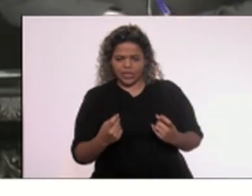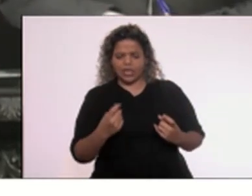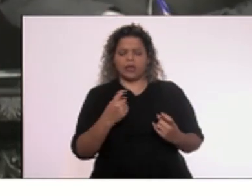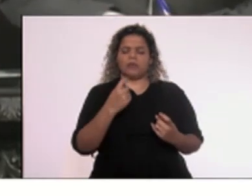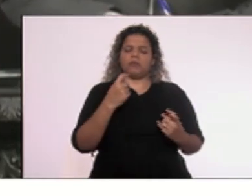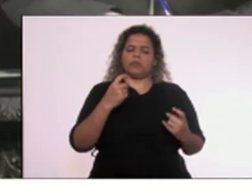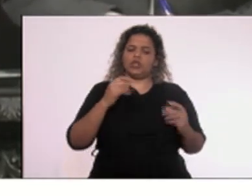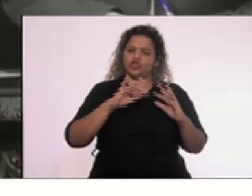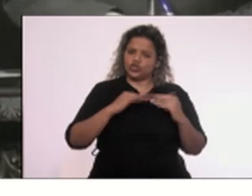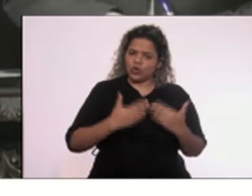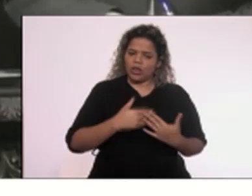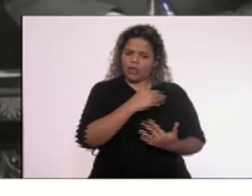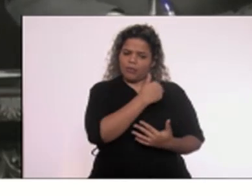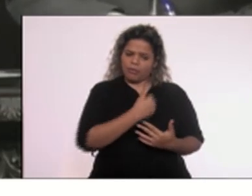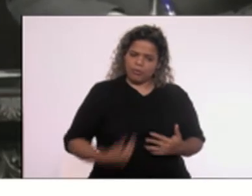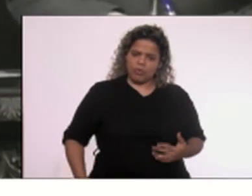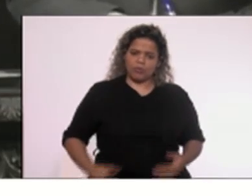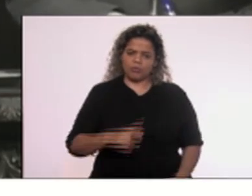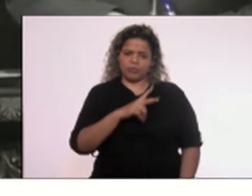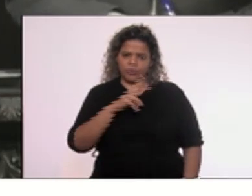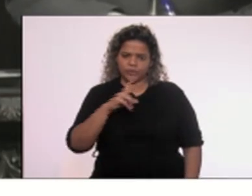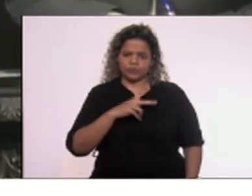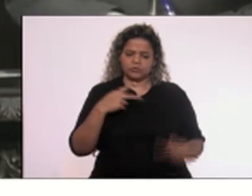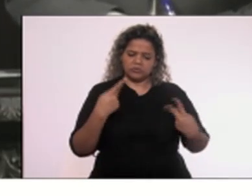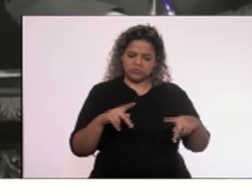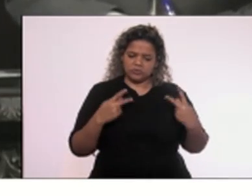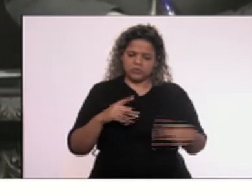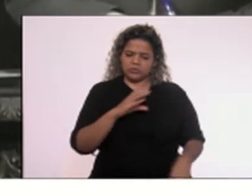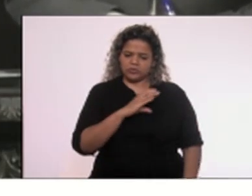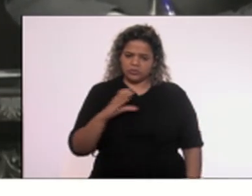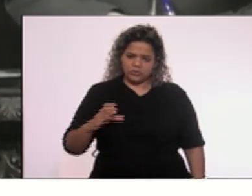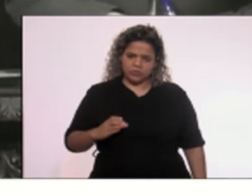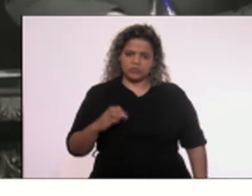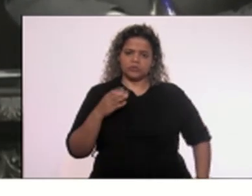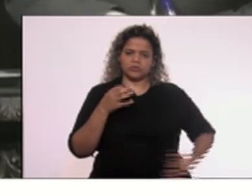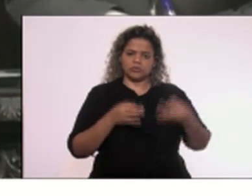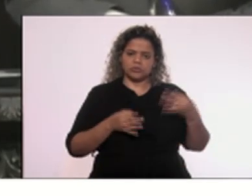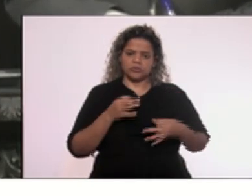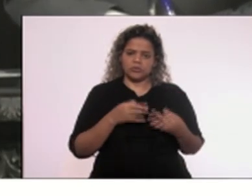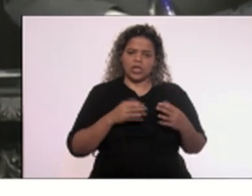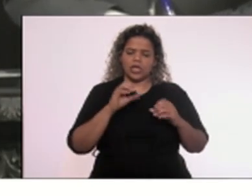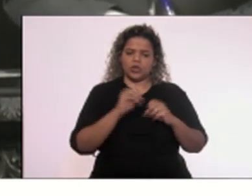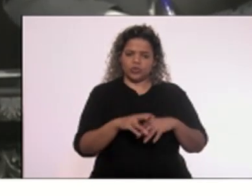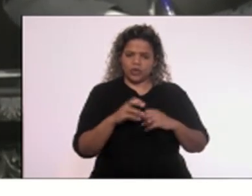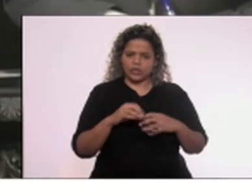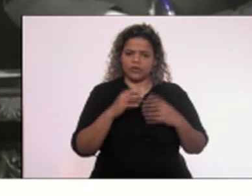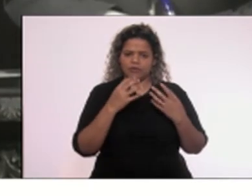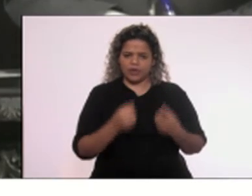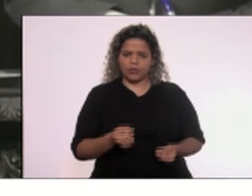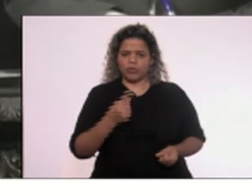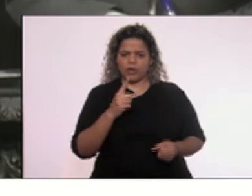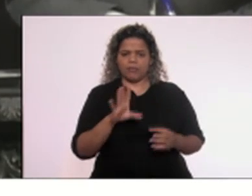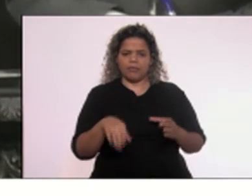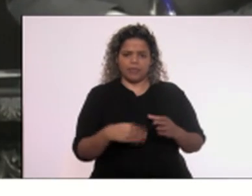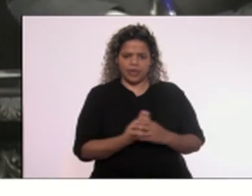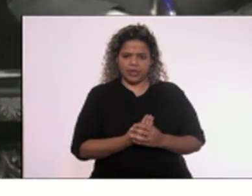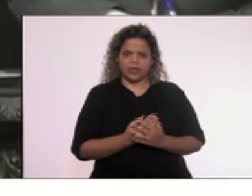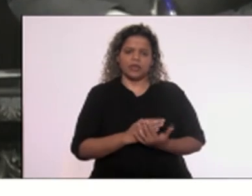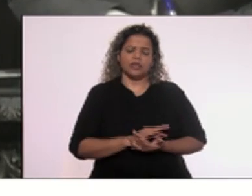públicas e privadas em todo o Estado do Rio de Janeiro. Pareceres das comissões de Constituição e Justiça pela Constitucionalidade. Educação favorável com